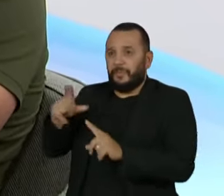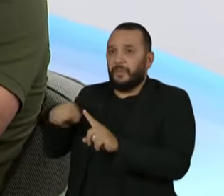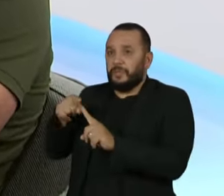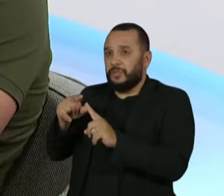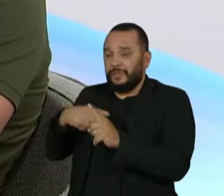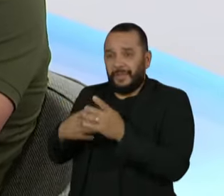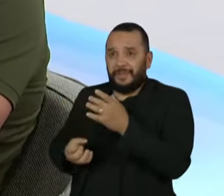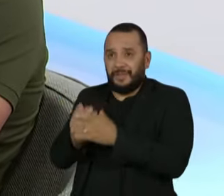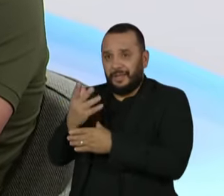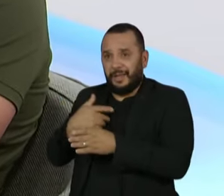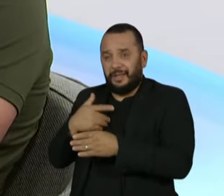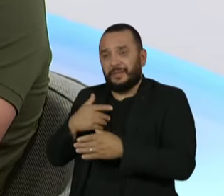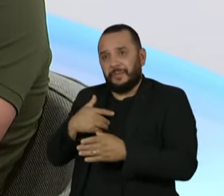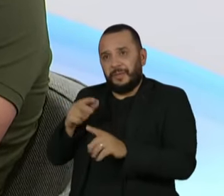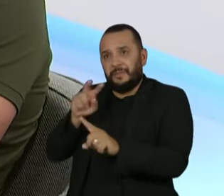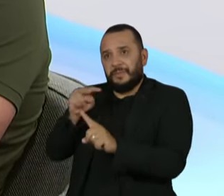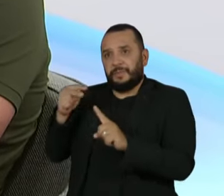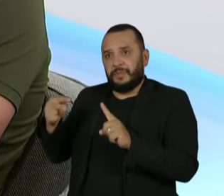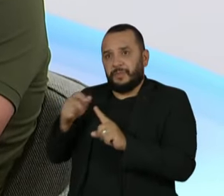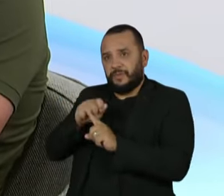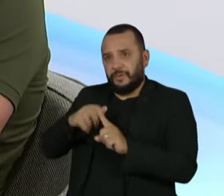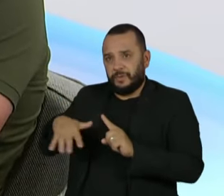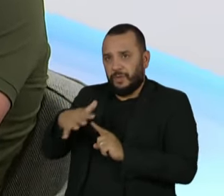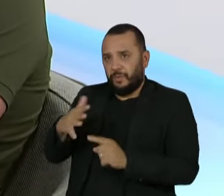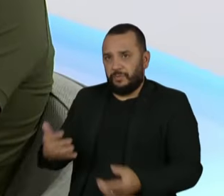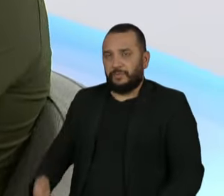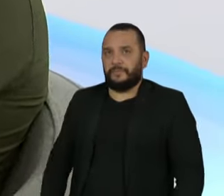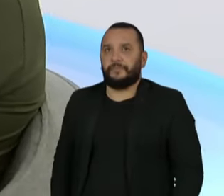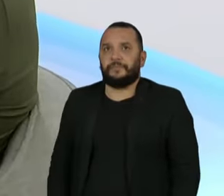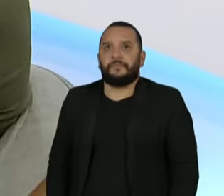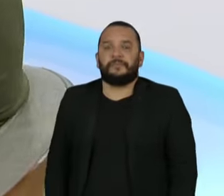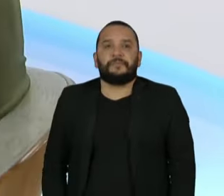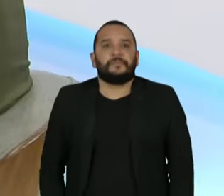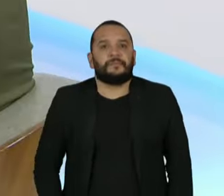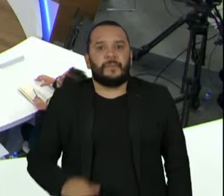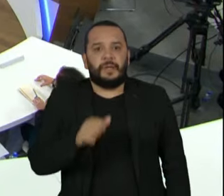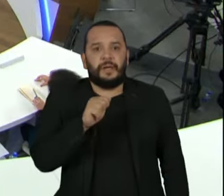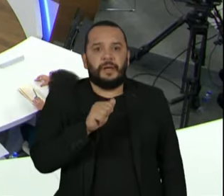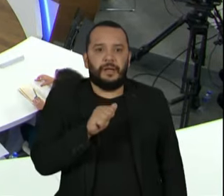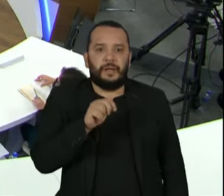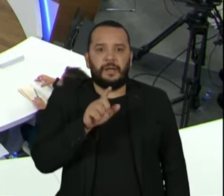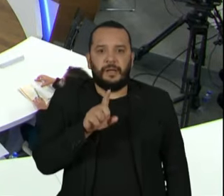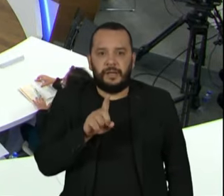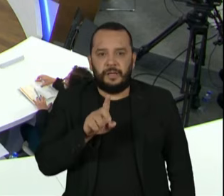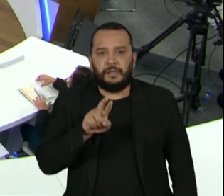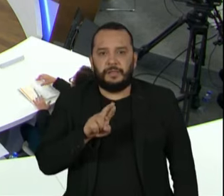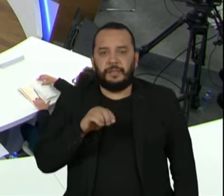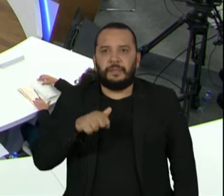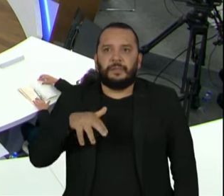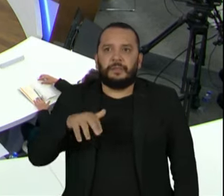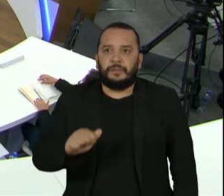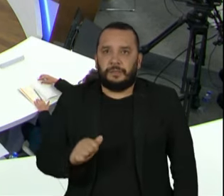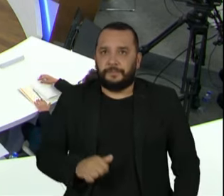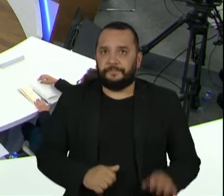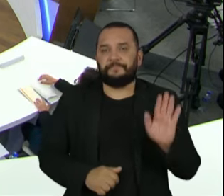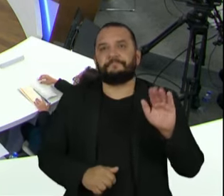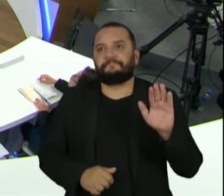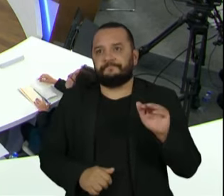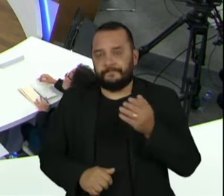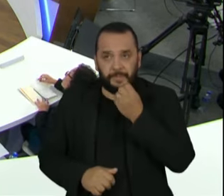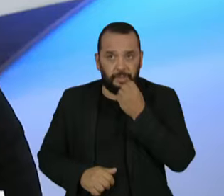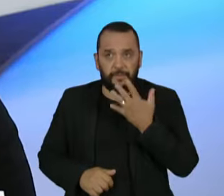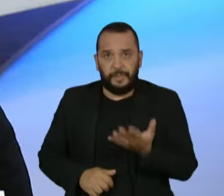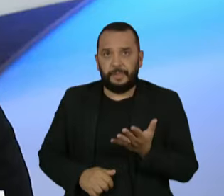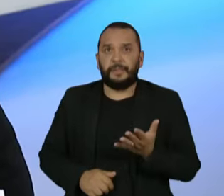criar ou de promover uma certa visão de mundo certo Adriana eu queria o Silvio tudo bom Eu queria